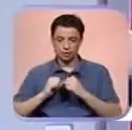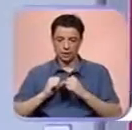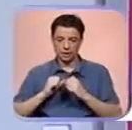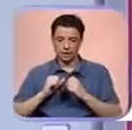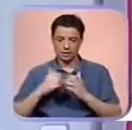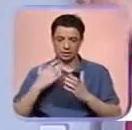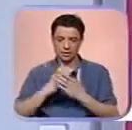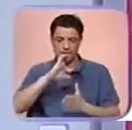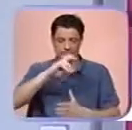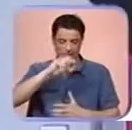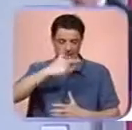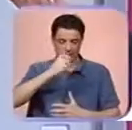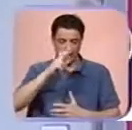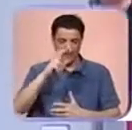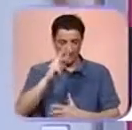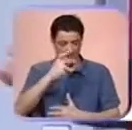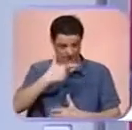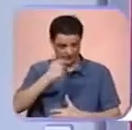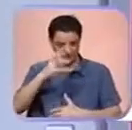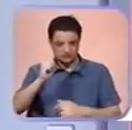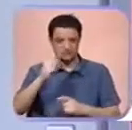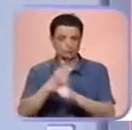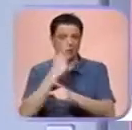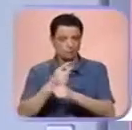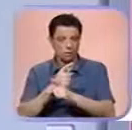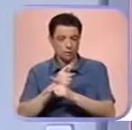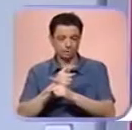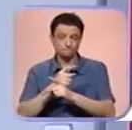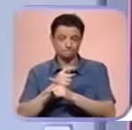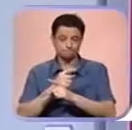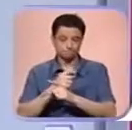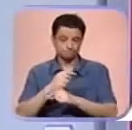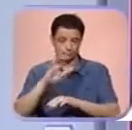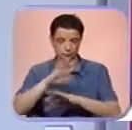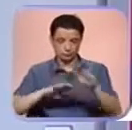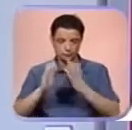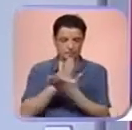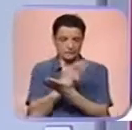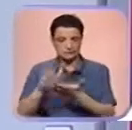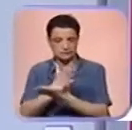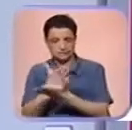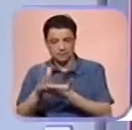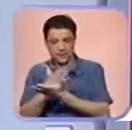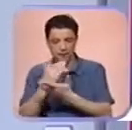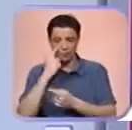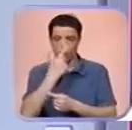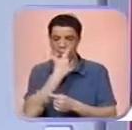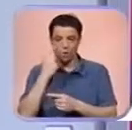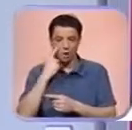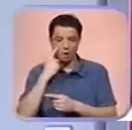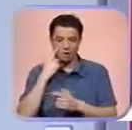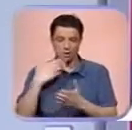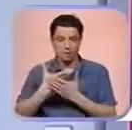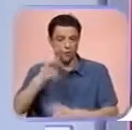de catarata, de glaucoma, de lentes, são feitas em separado em termos de olhos para aumentar